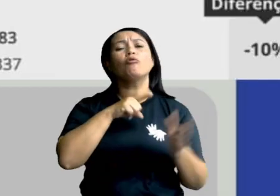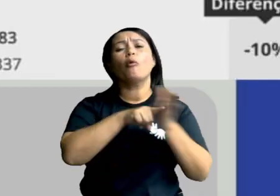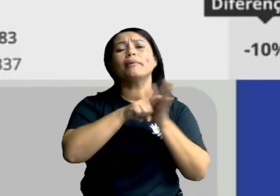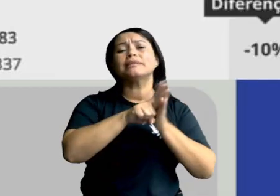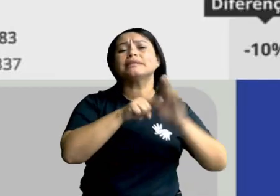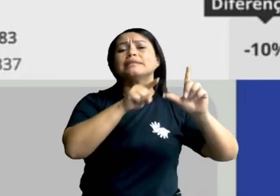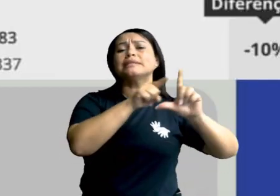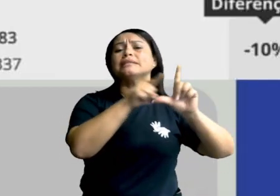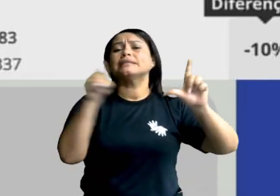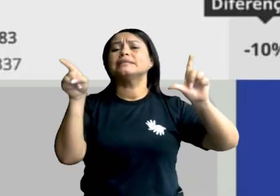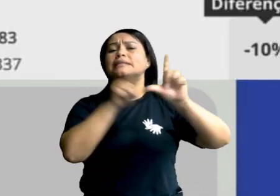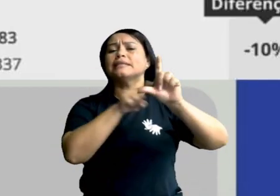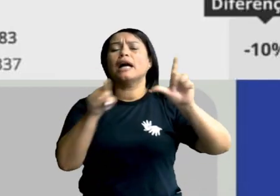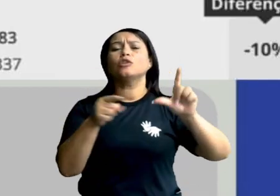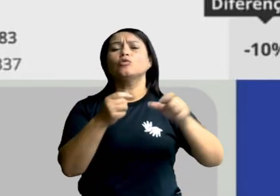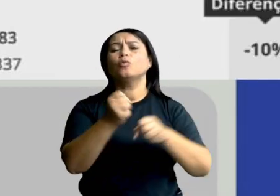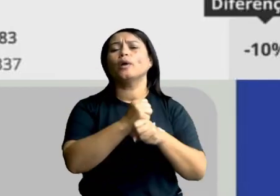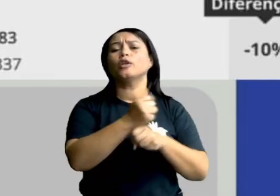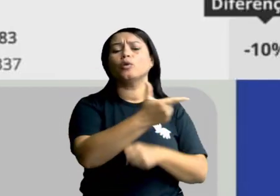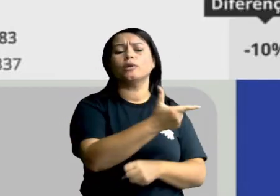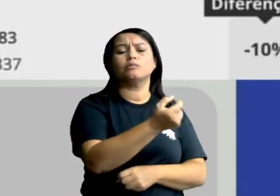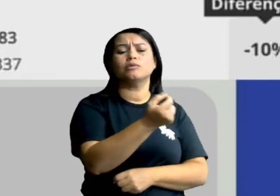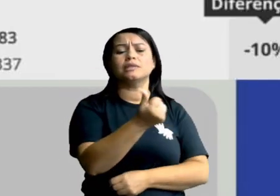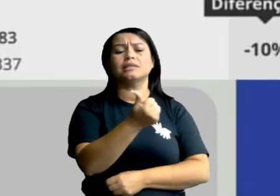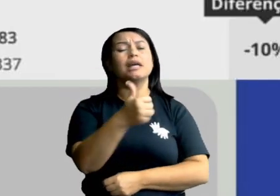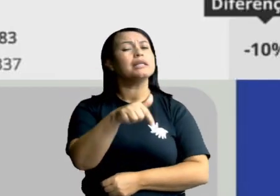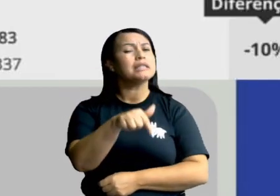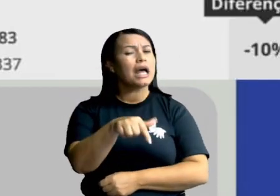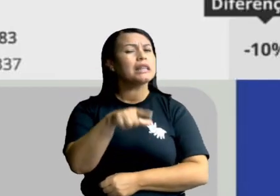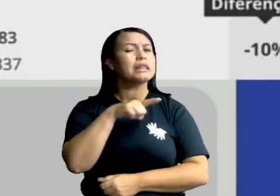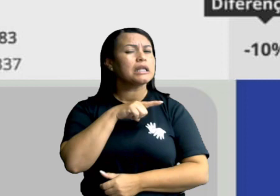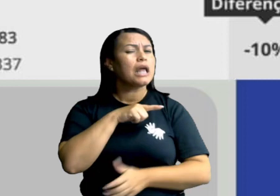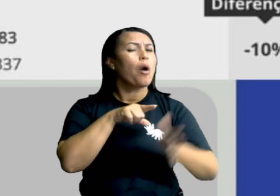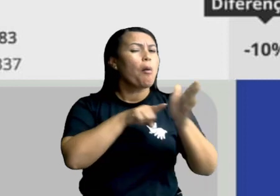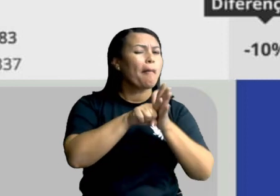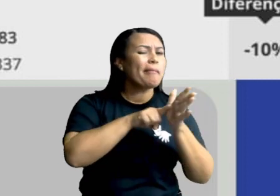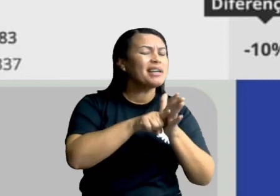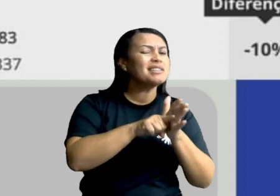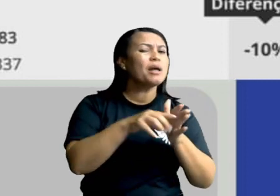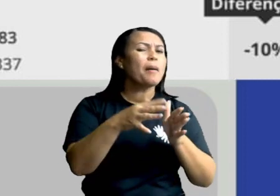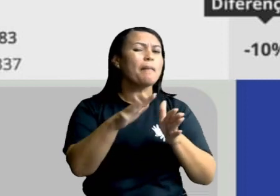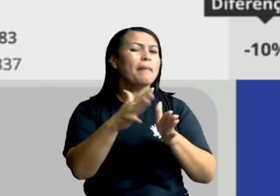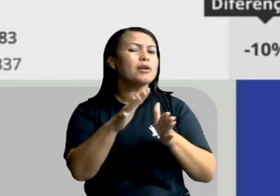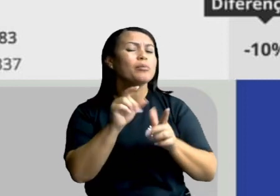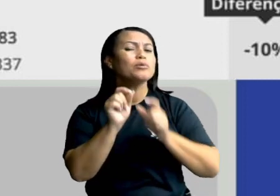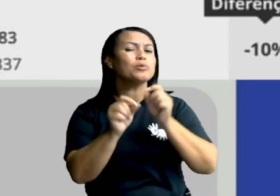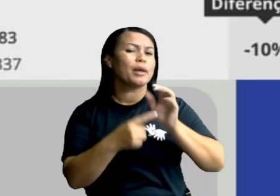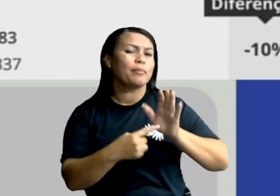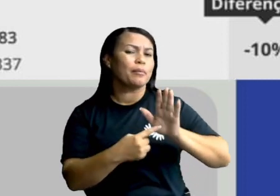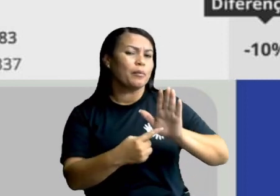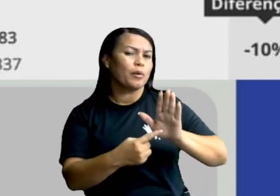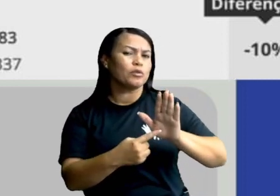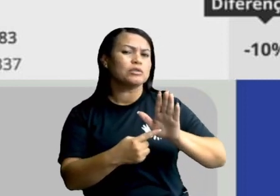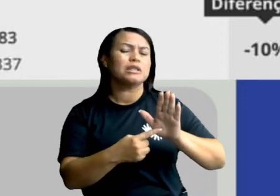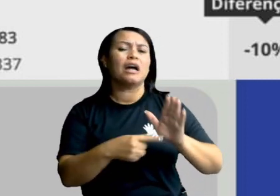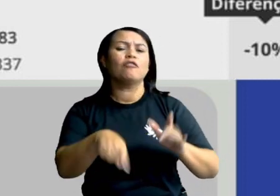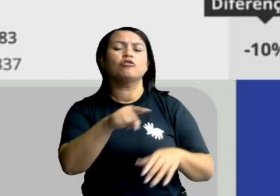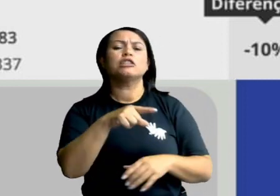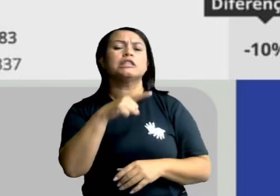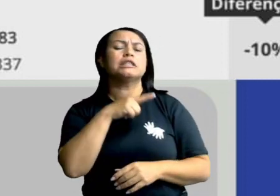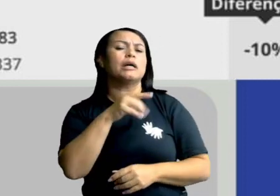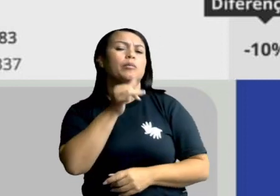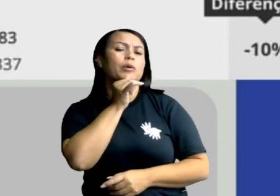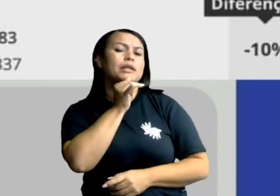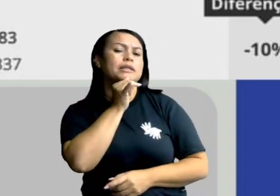tá? E esses dados aí tratados apresentam o seguinte: você tem, por